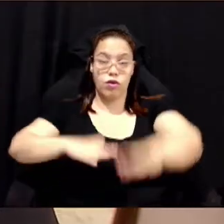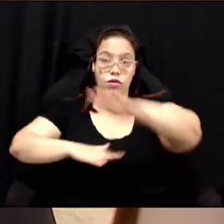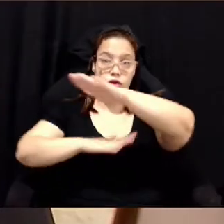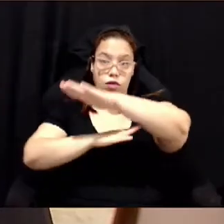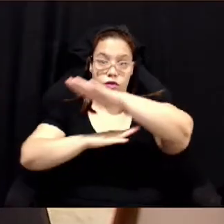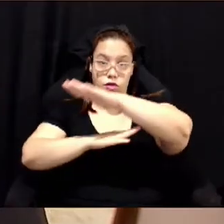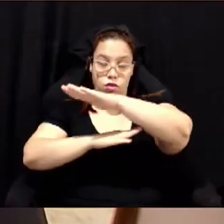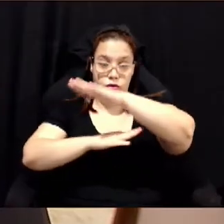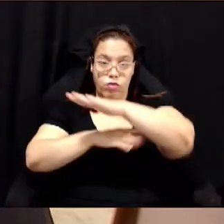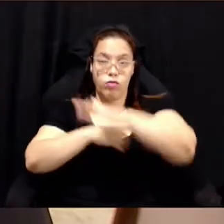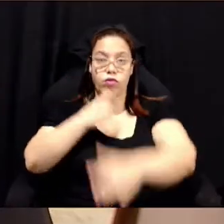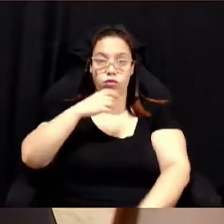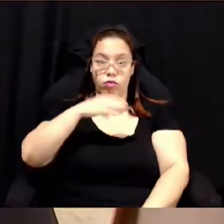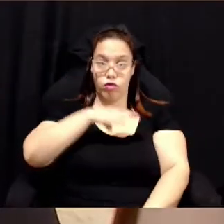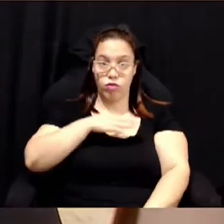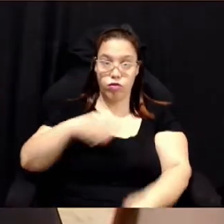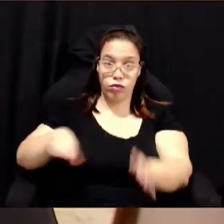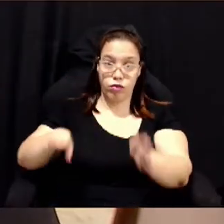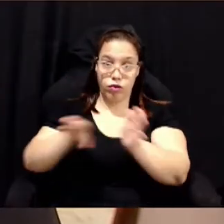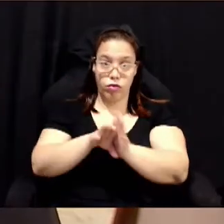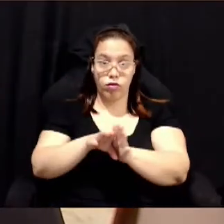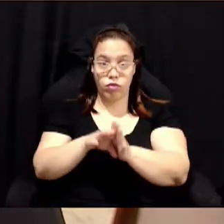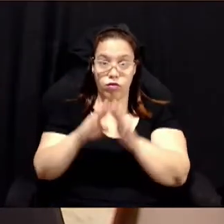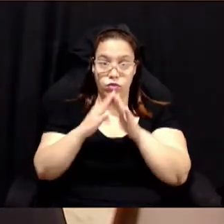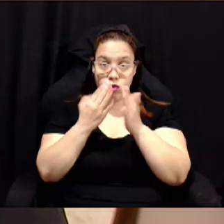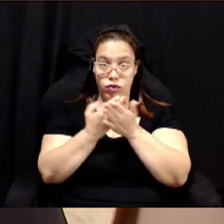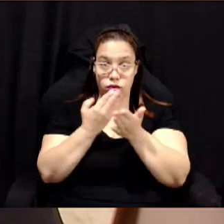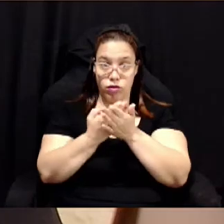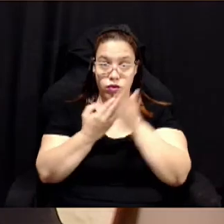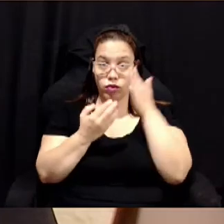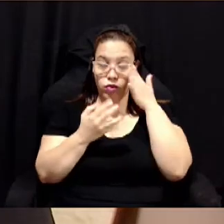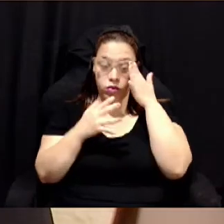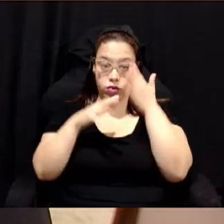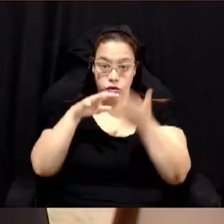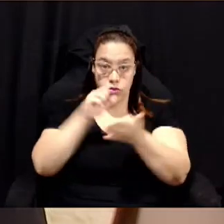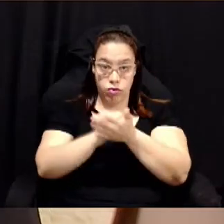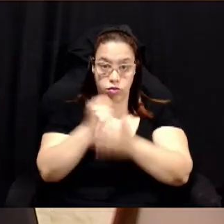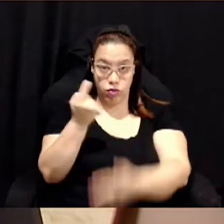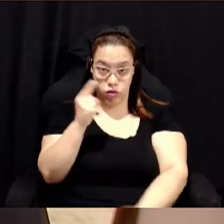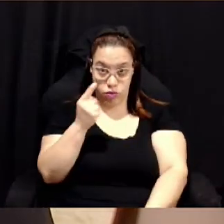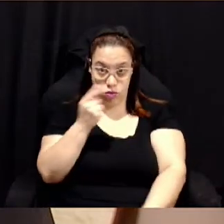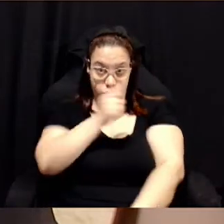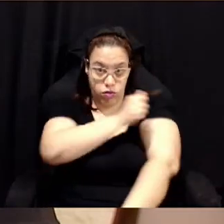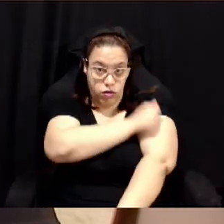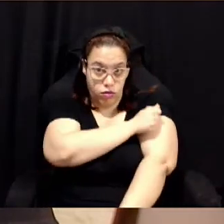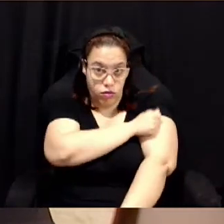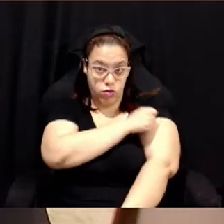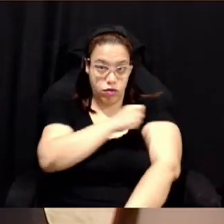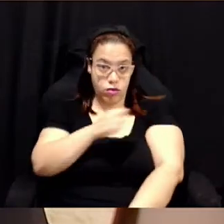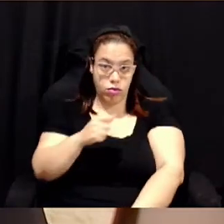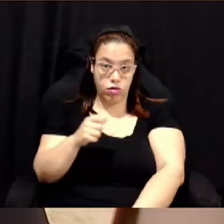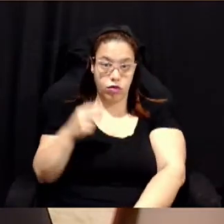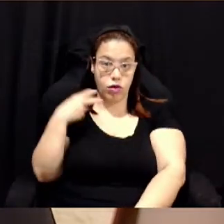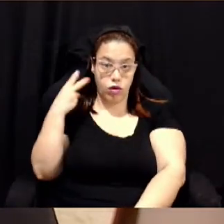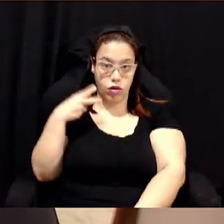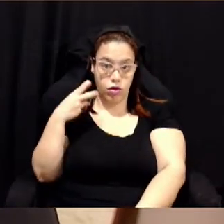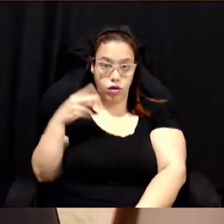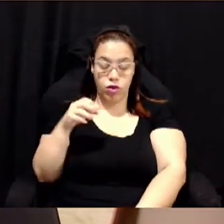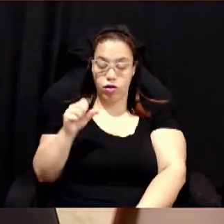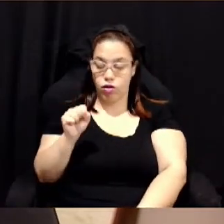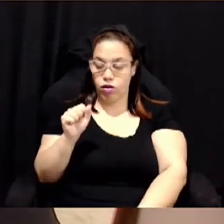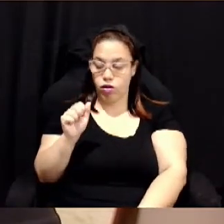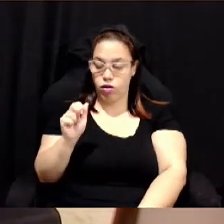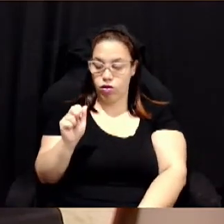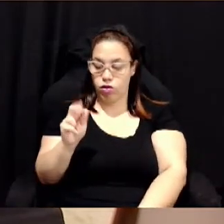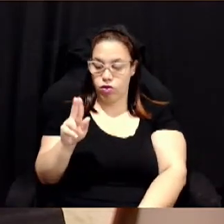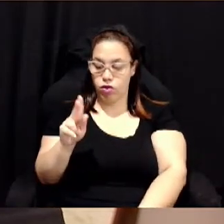Vereadores. Então virá da escola, da unidade que foi inscrita, um aluno e mais um suplente, um vereador e um suplente. Nós